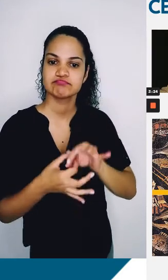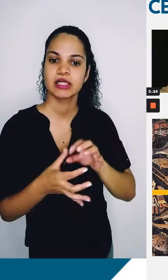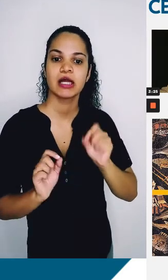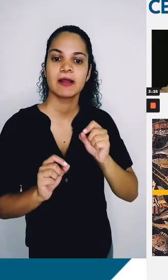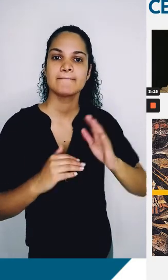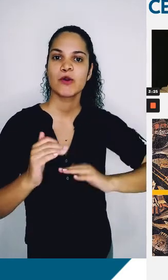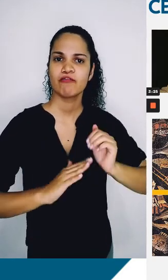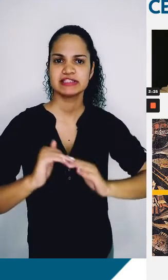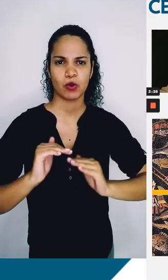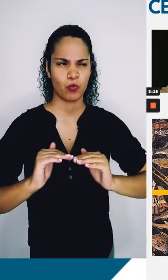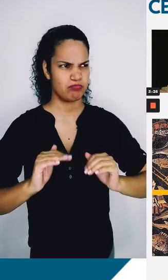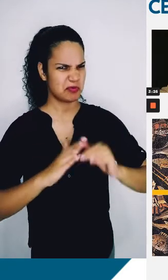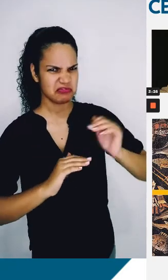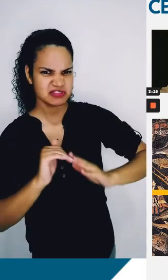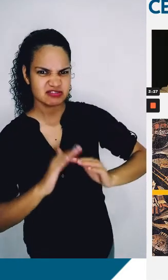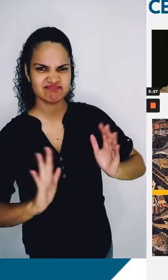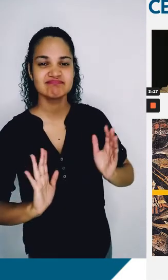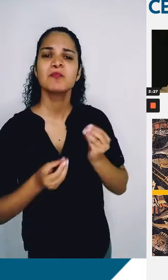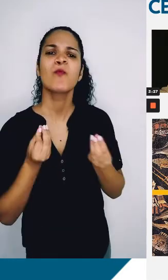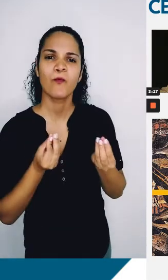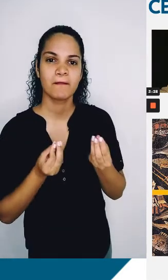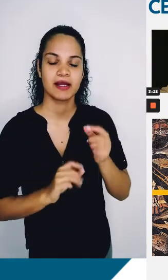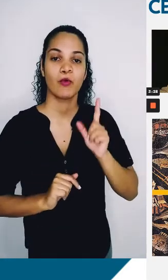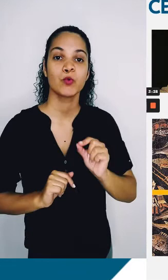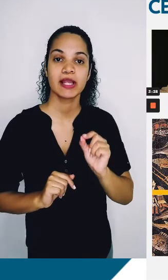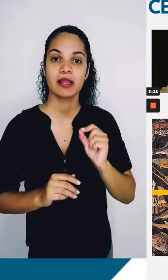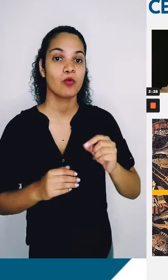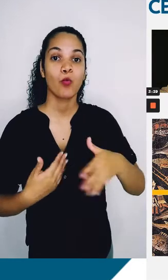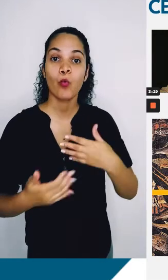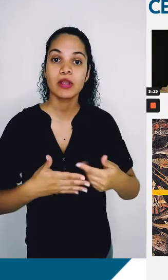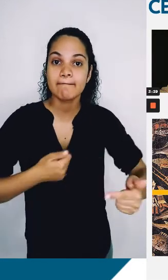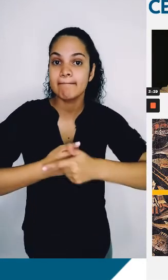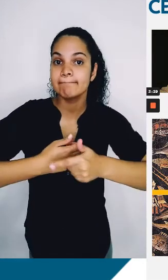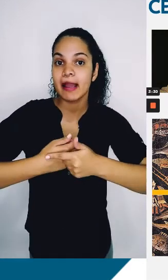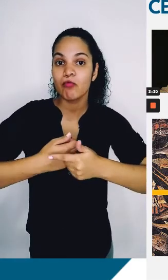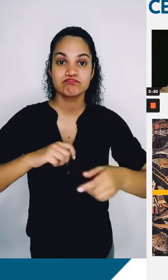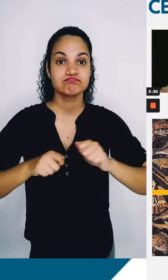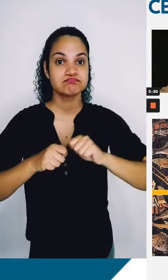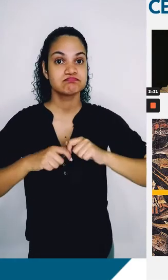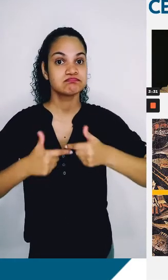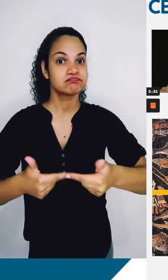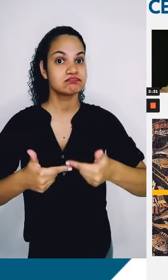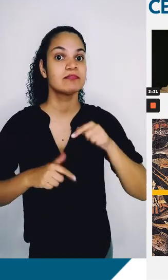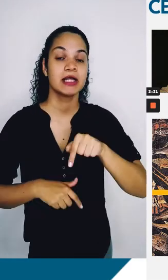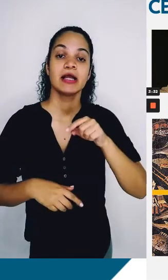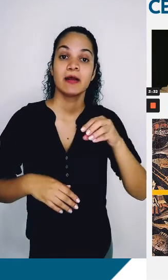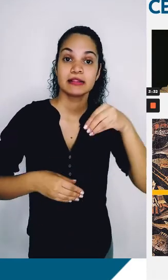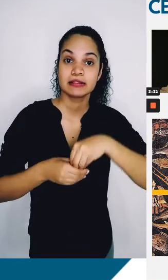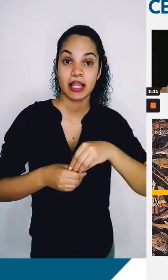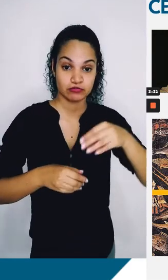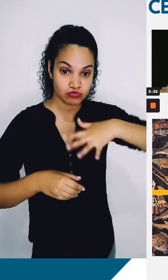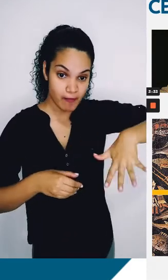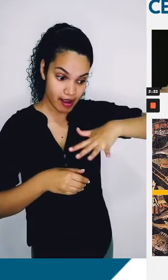conjunto, além da questão do habitat, todos os papéis desenvolvidos, as atividades desenvolvidas por um